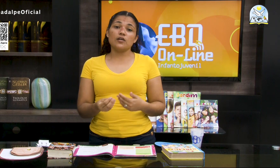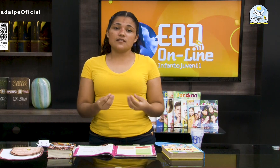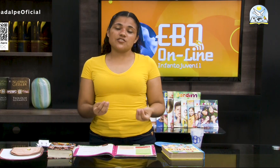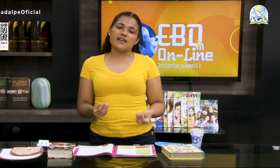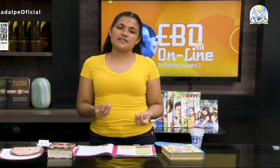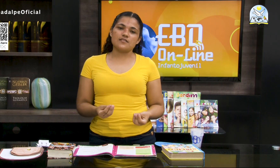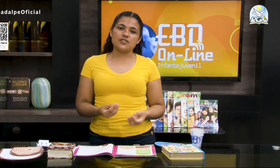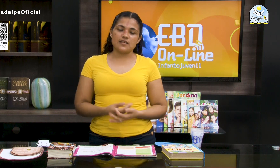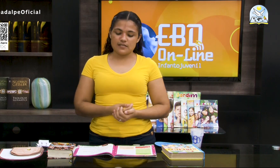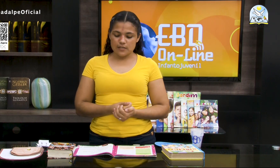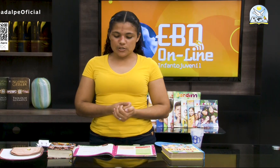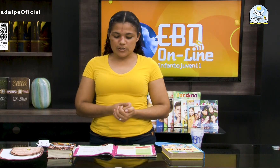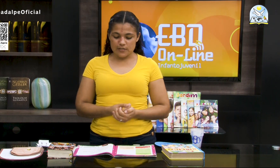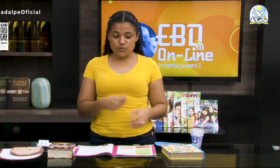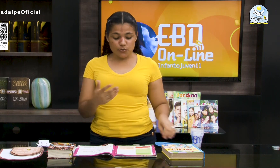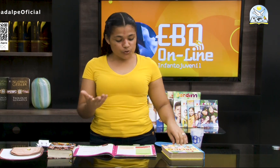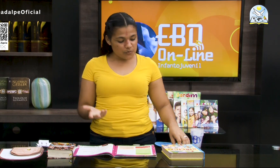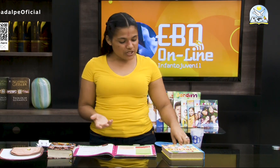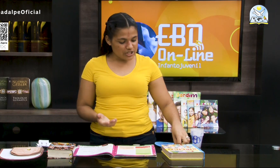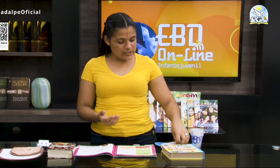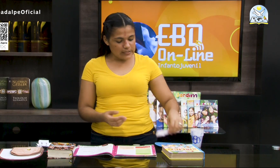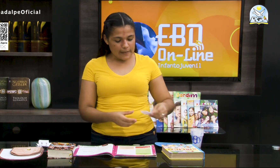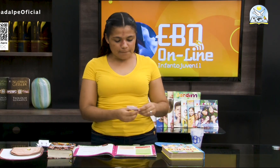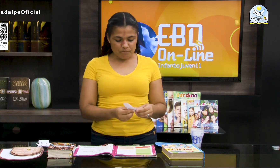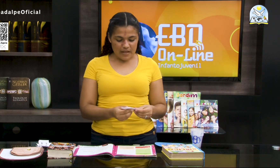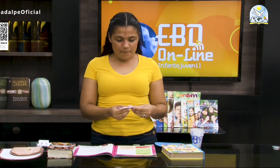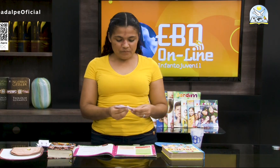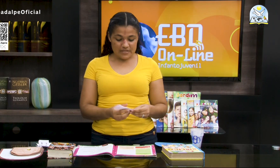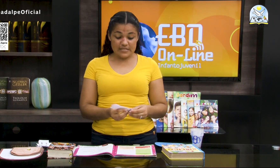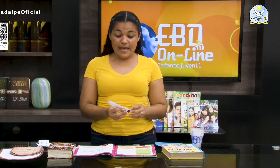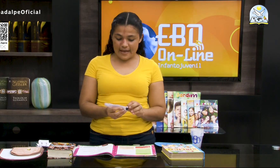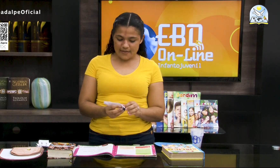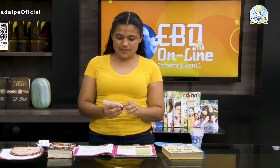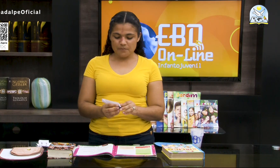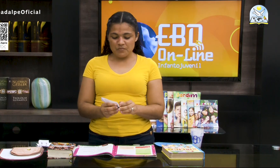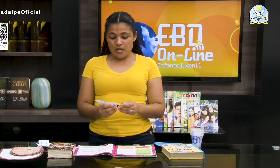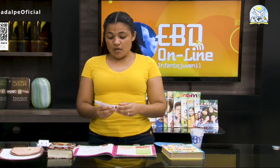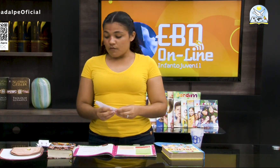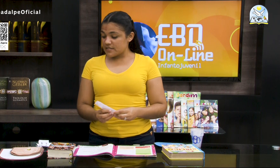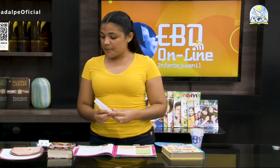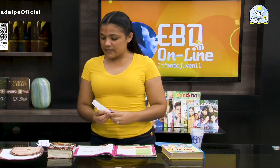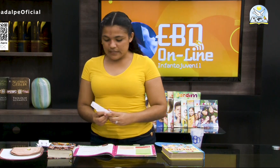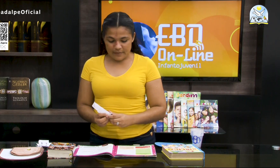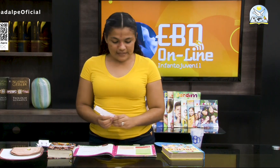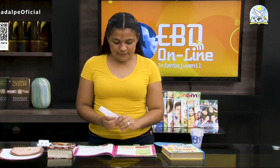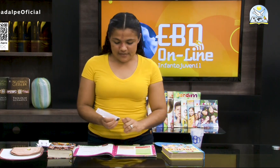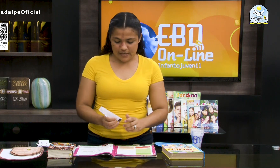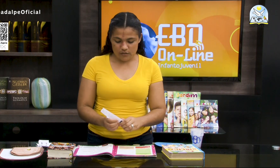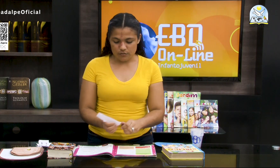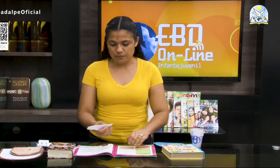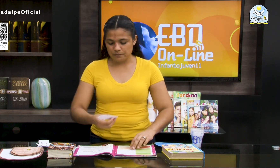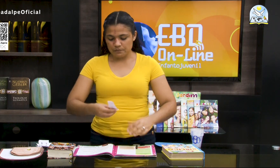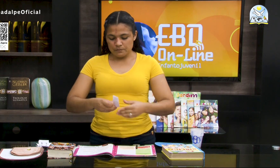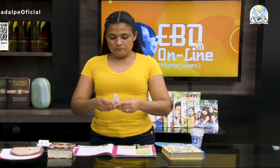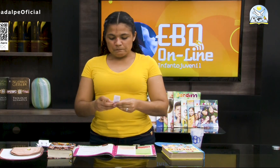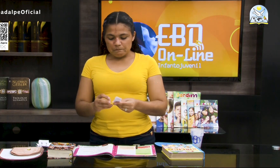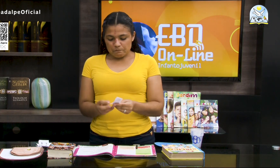essas ordens, né? Esses costumes que a gente tem, tá? Essas regras. Você pode também estar